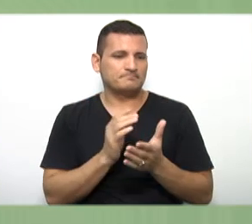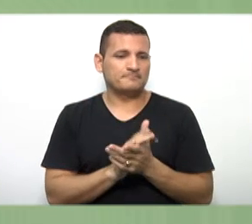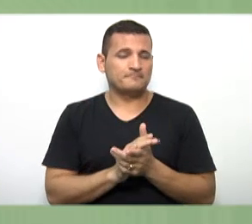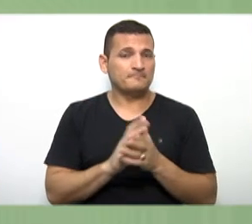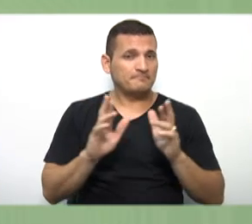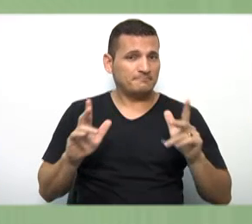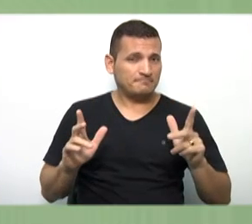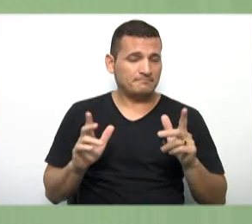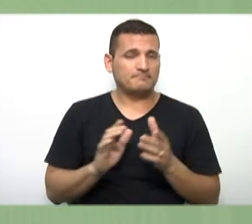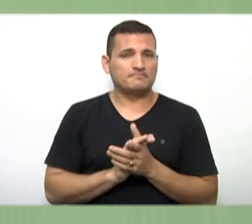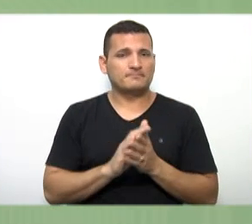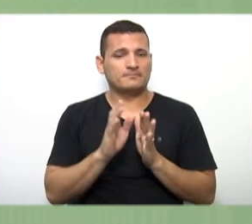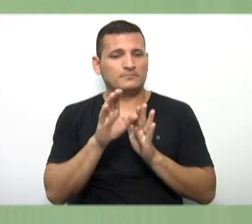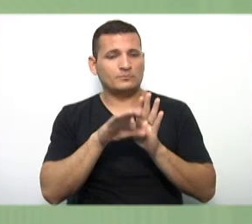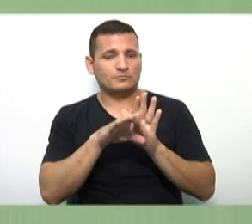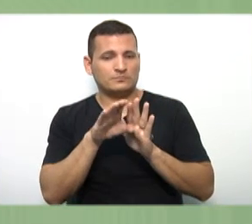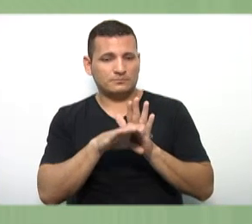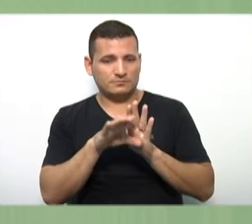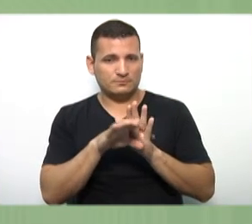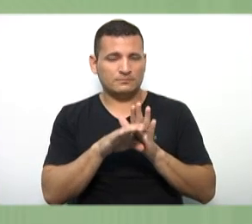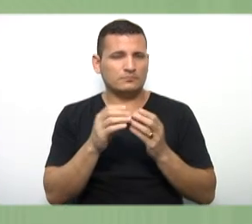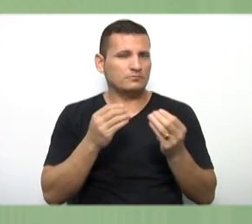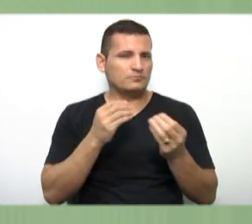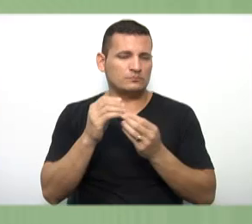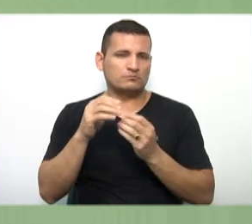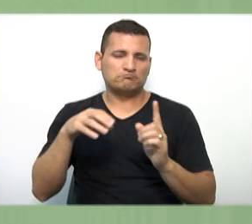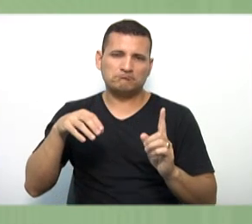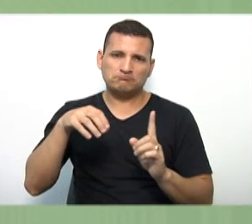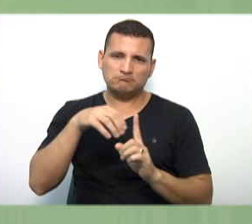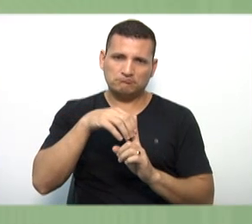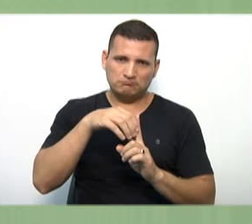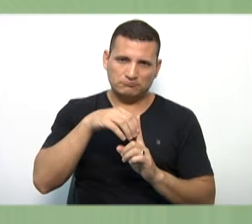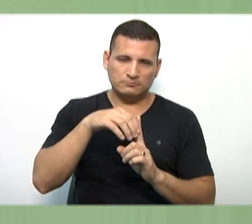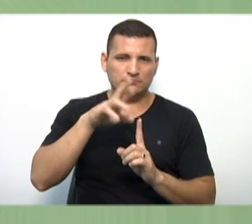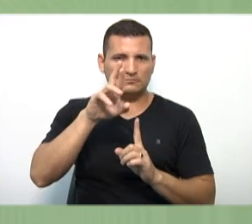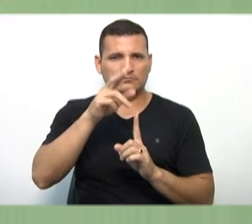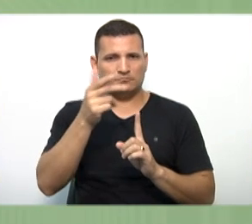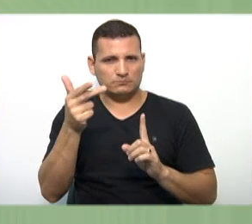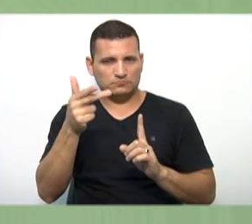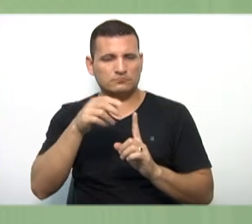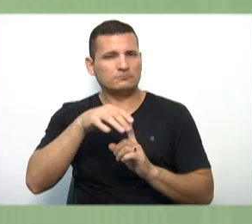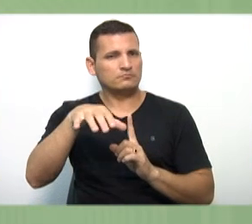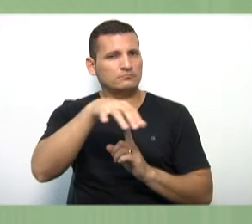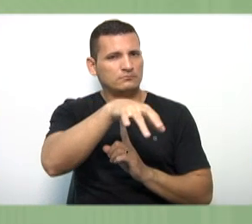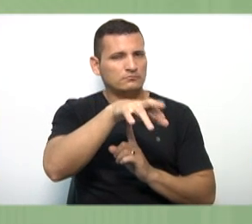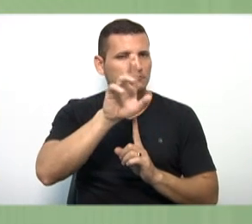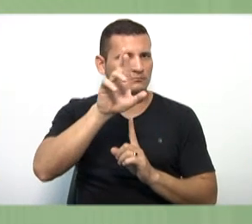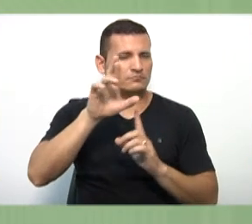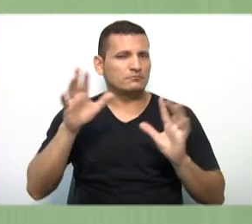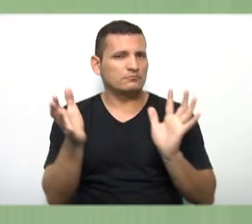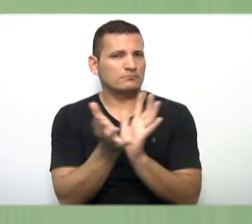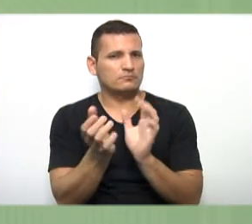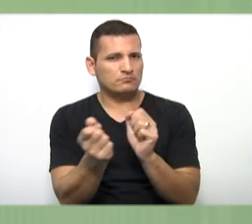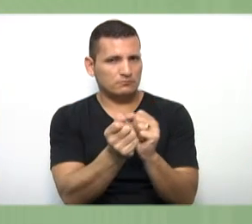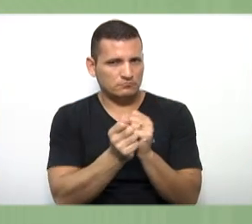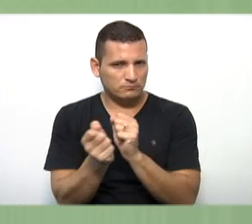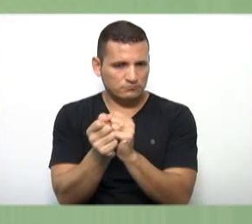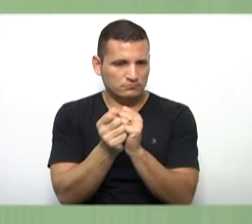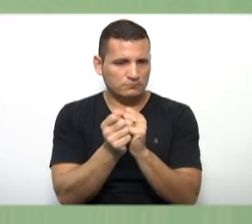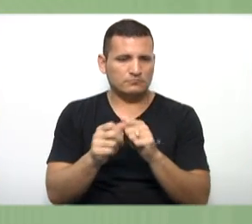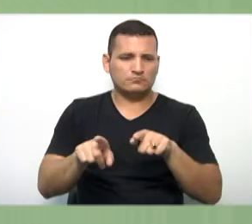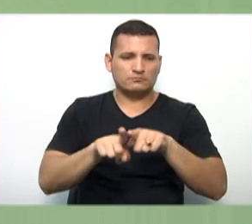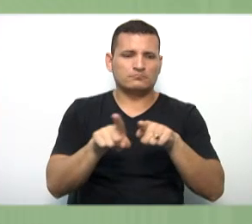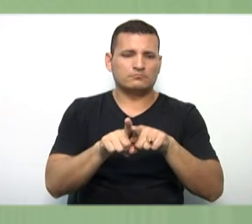e práticas envolvendo a centralização e descentralização. Podemos entender as dinâmicas das